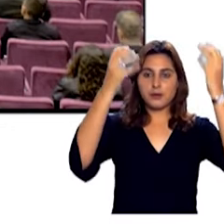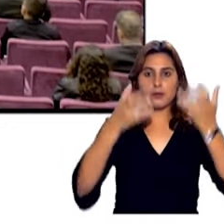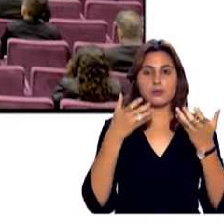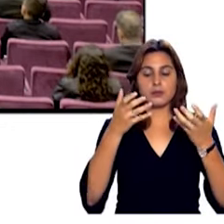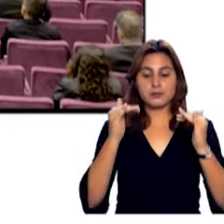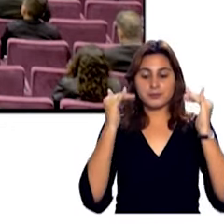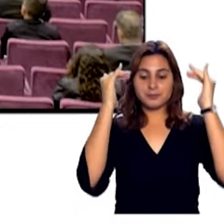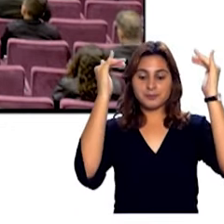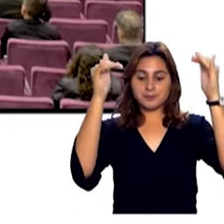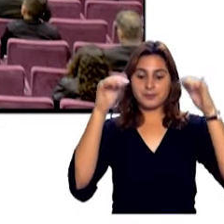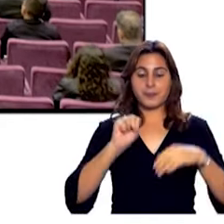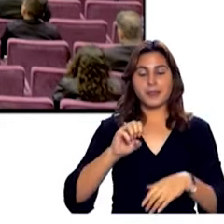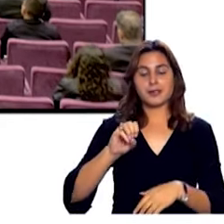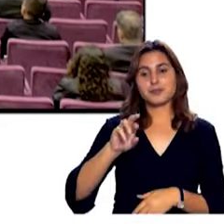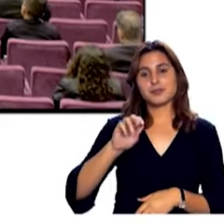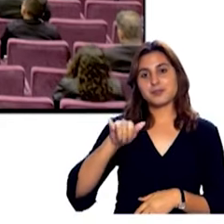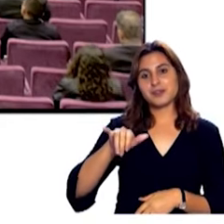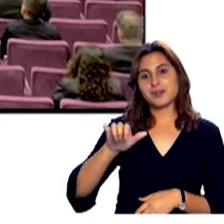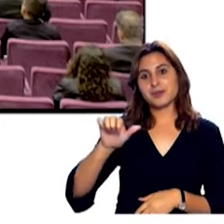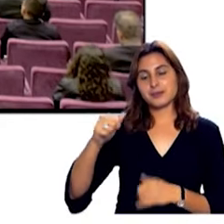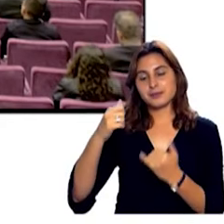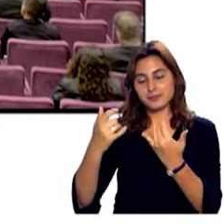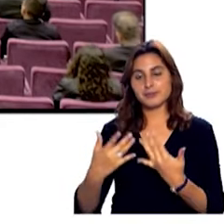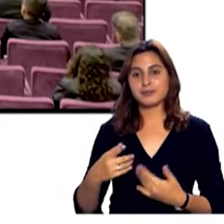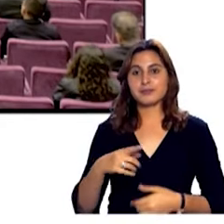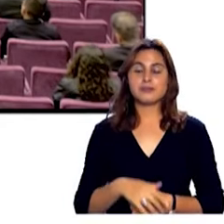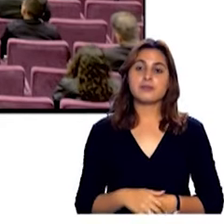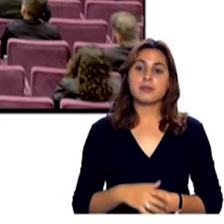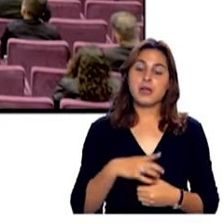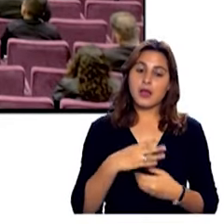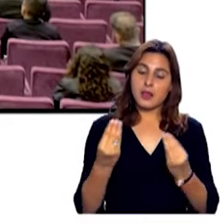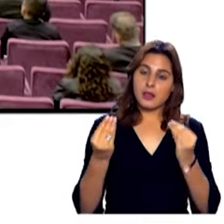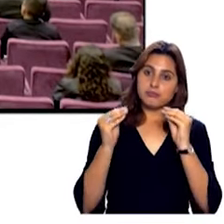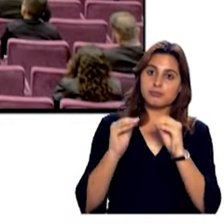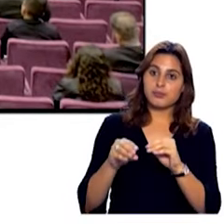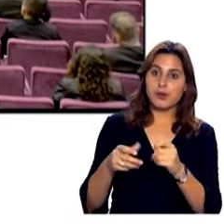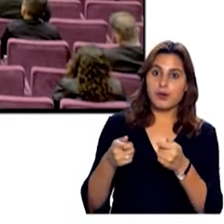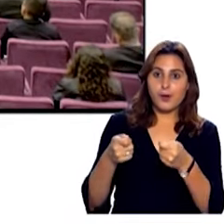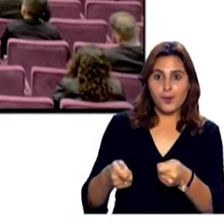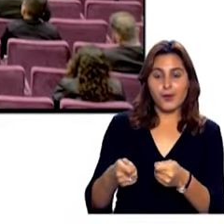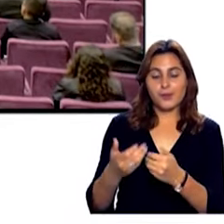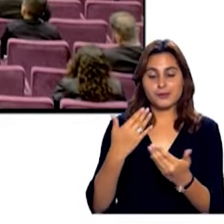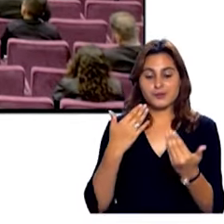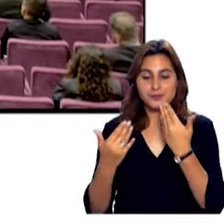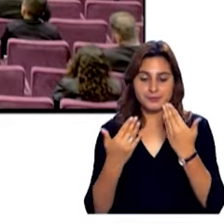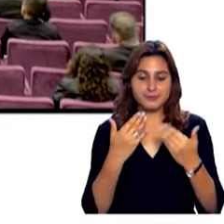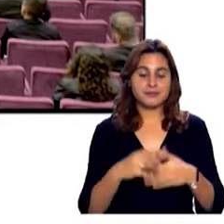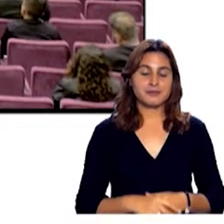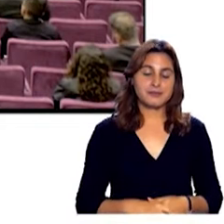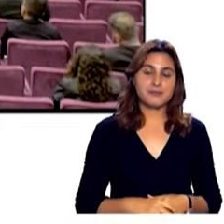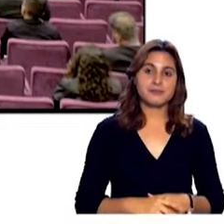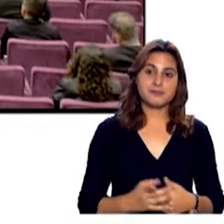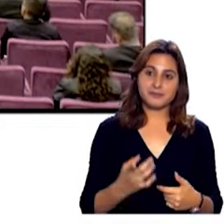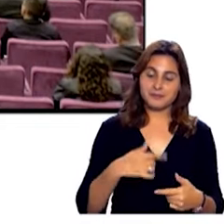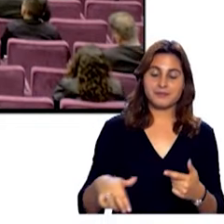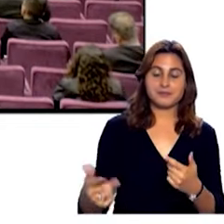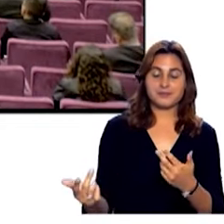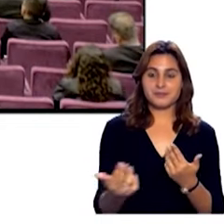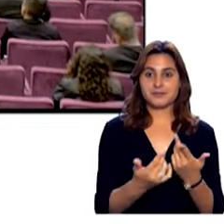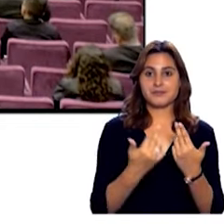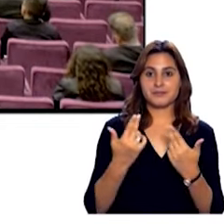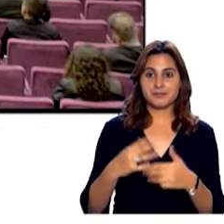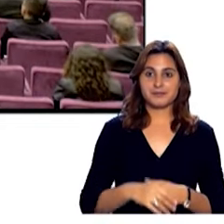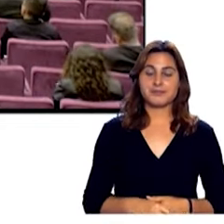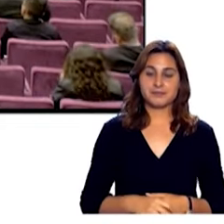Soraia ela tá eh estabelecendo diálogos e nós estamos aqui fazendo a mesma coisa vamos